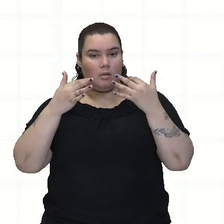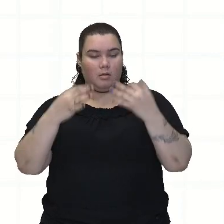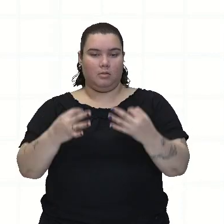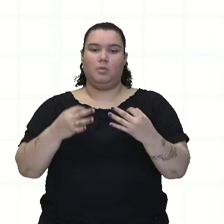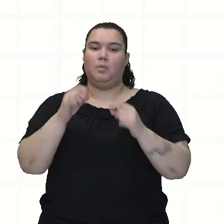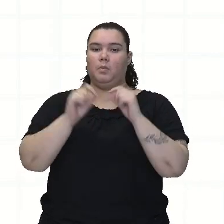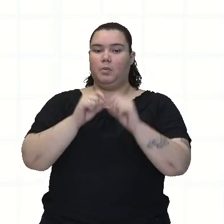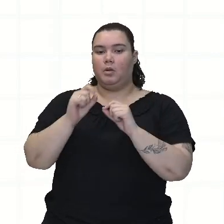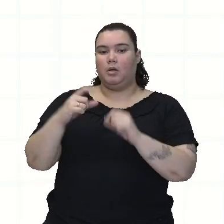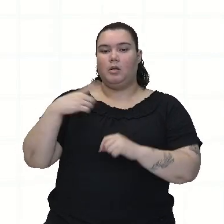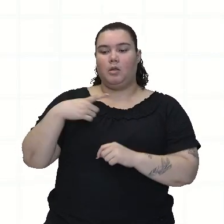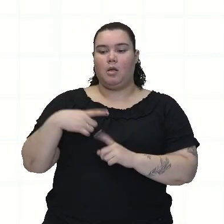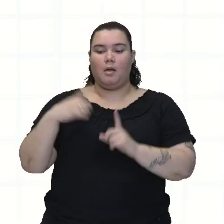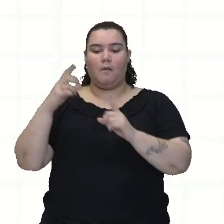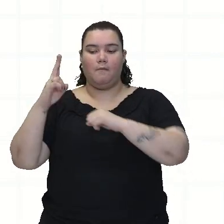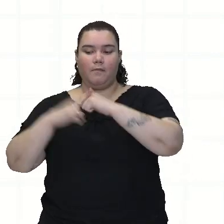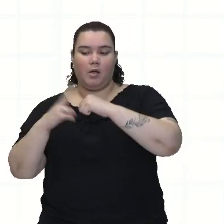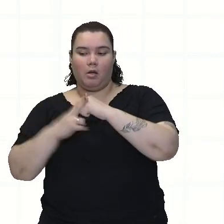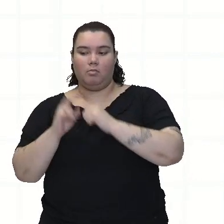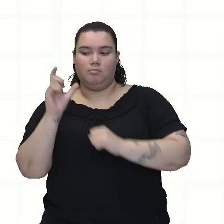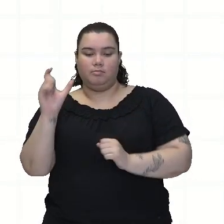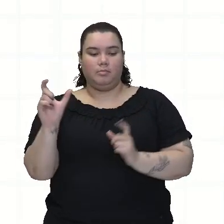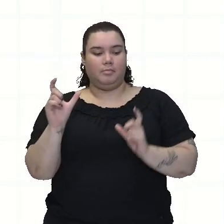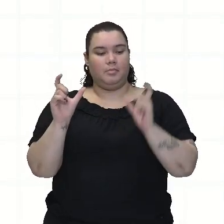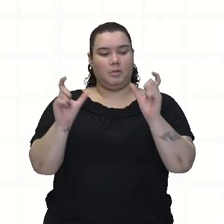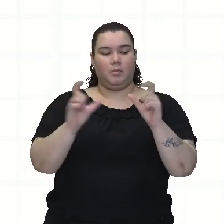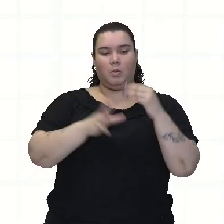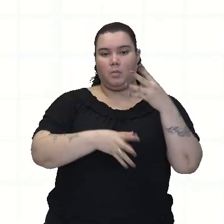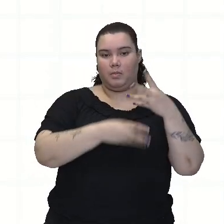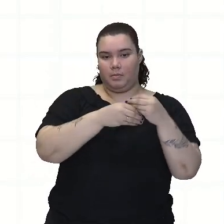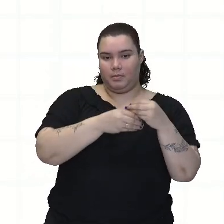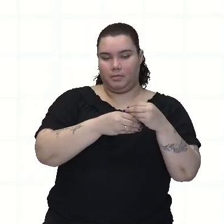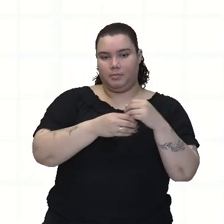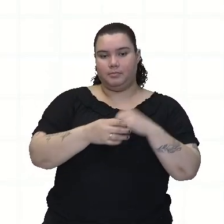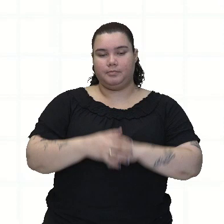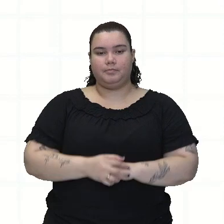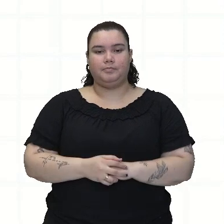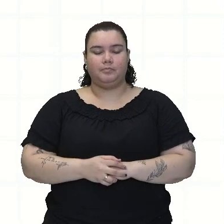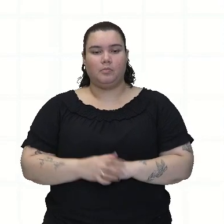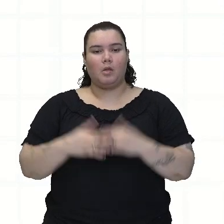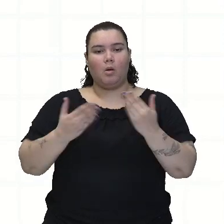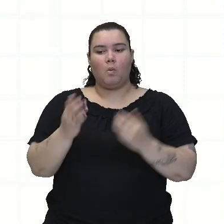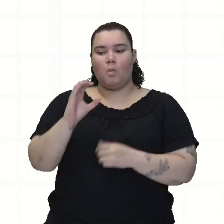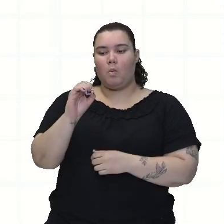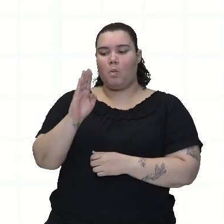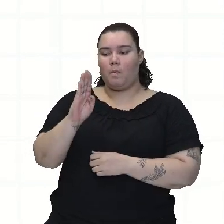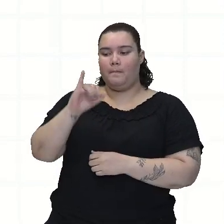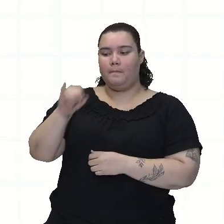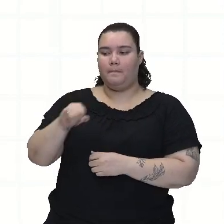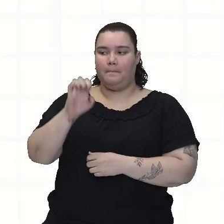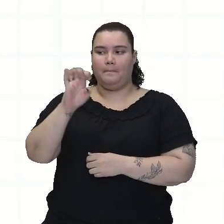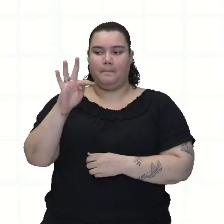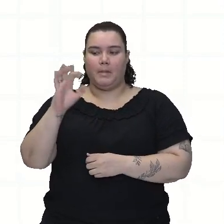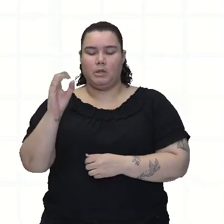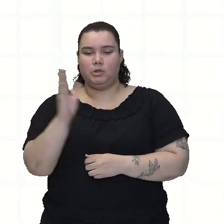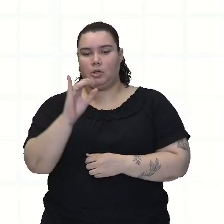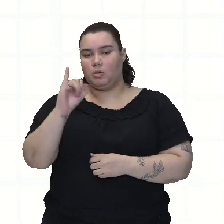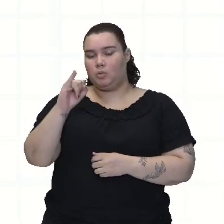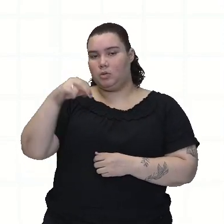que há entre o verbo e o meu complemento. O objeto indireto indica o